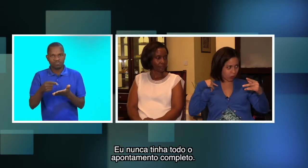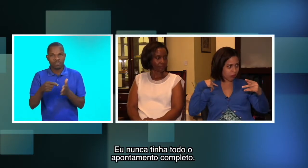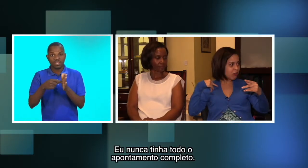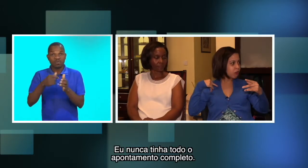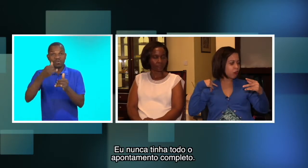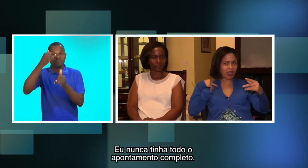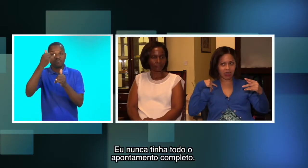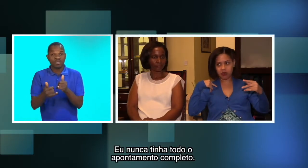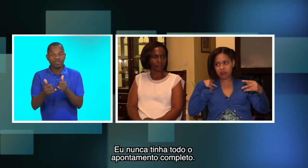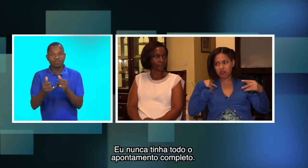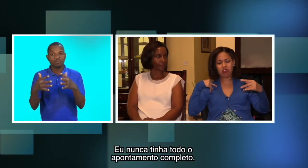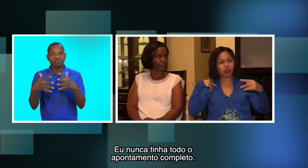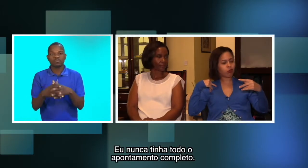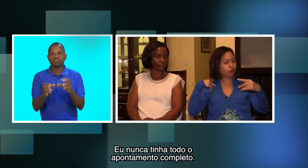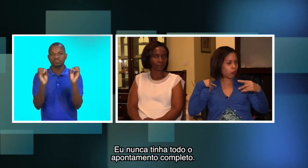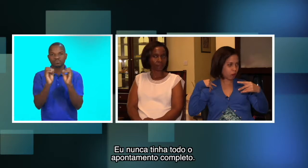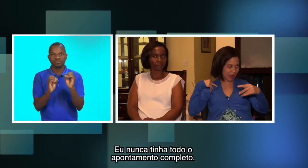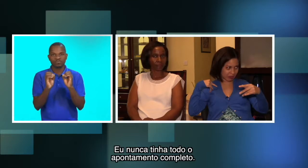nunca